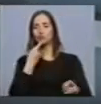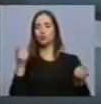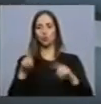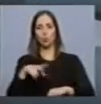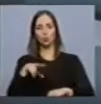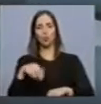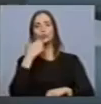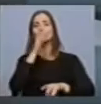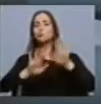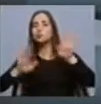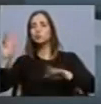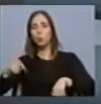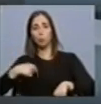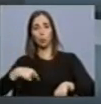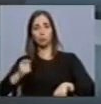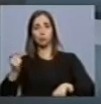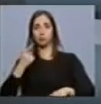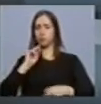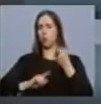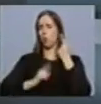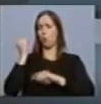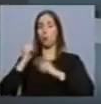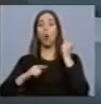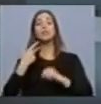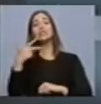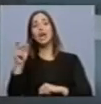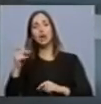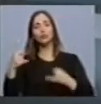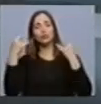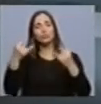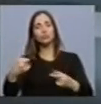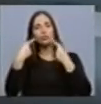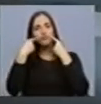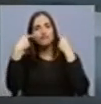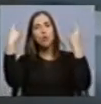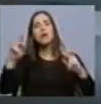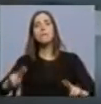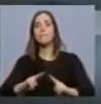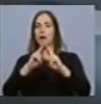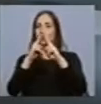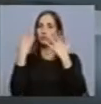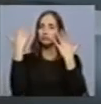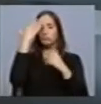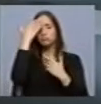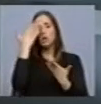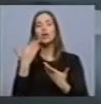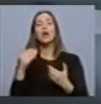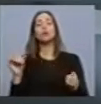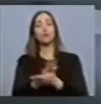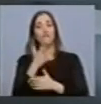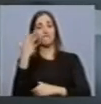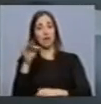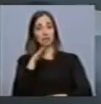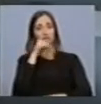exposições individuais, polémicas. 100 anos depois, foi recordado no Grand Palais, em Paris, e apelidado pela imprensa francesa como